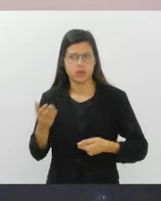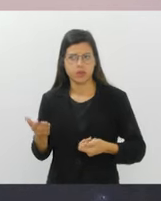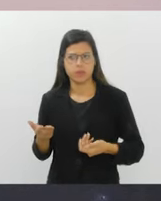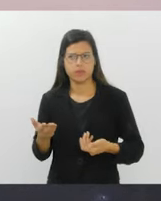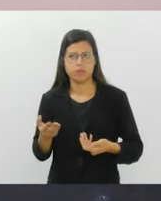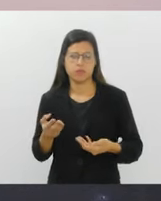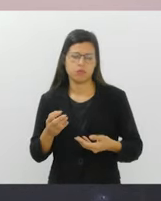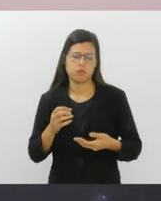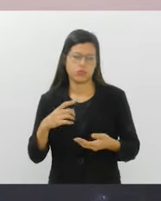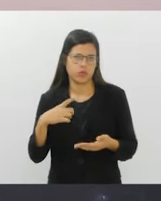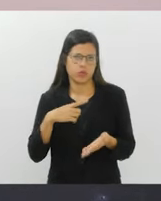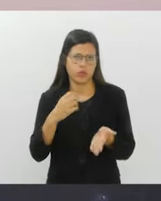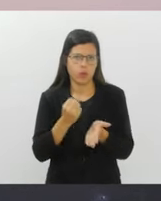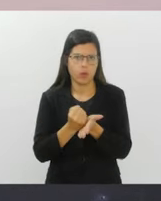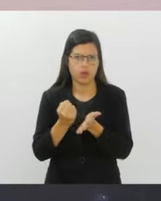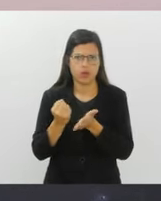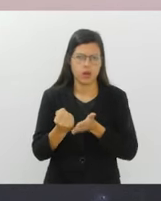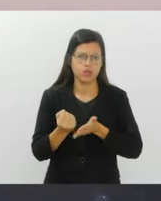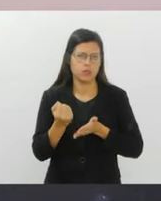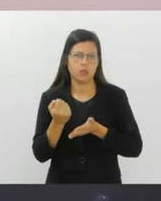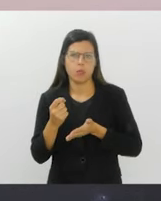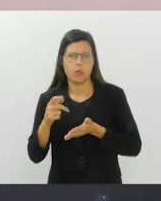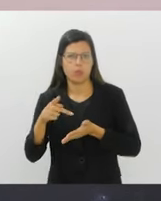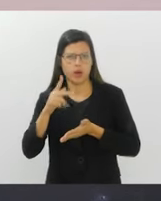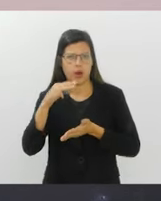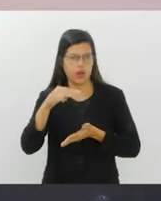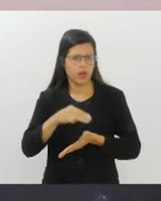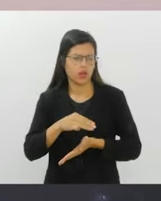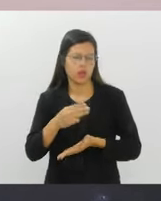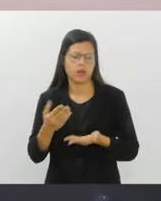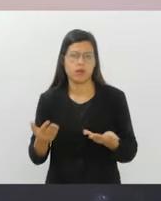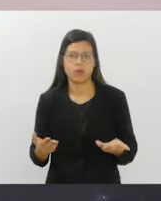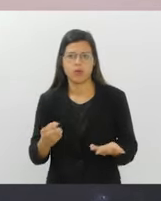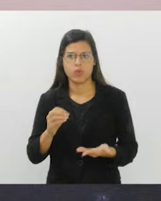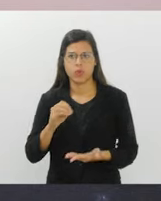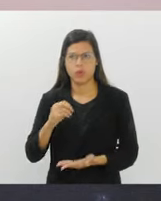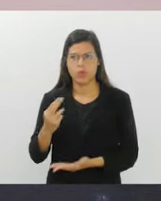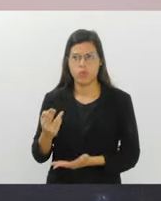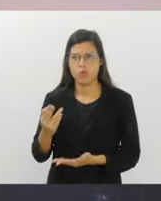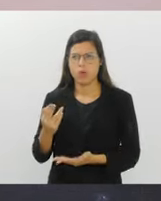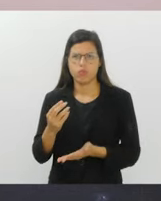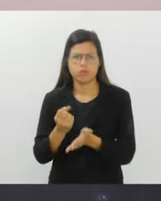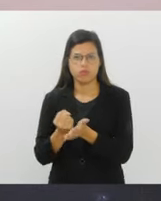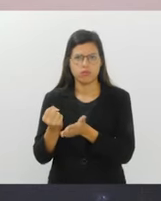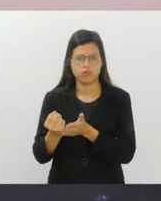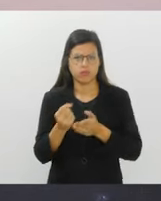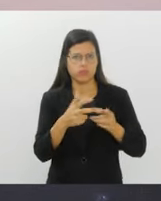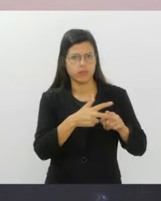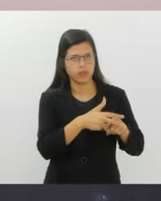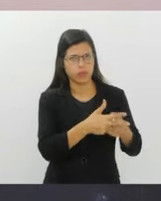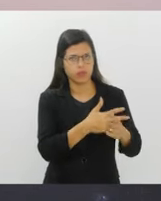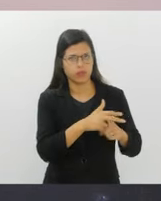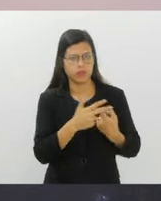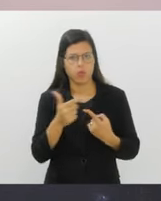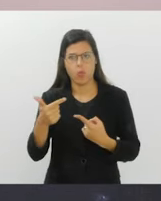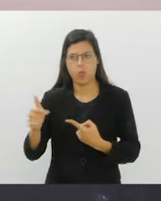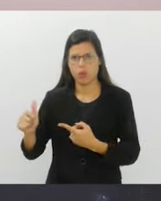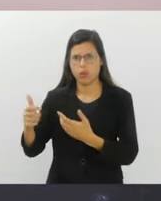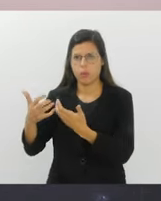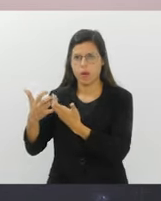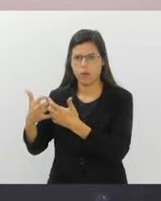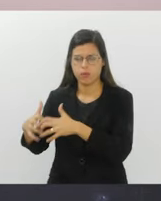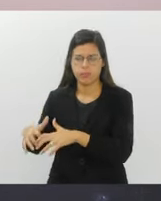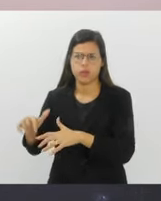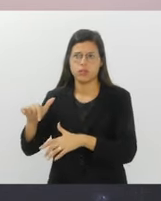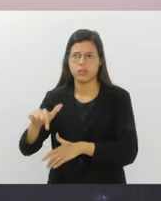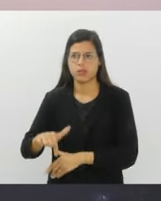lá um contrato por quilômetro rodado, ou algum contrato para manutenção, outro contrato para operação, como propôs aqui